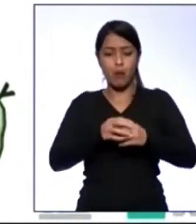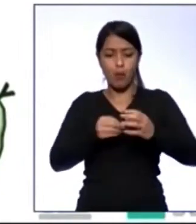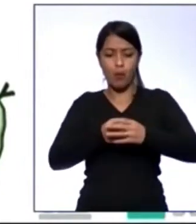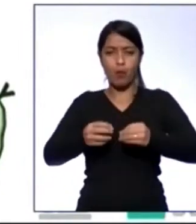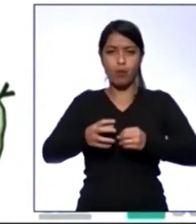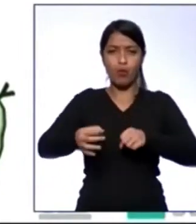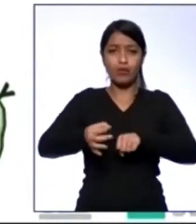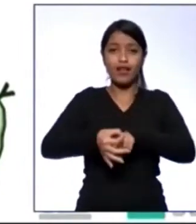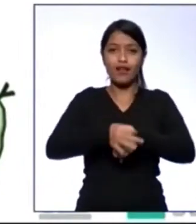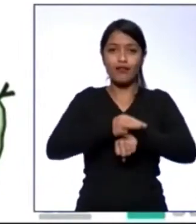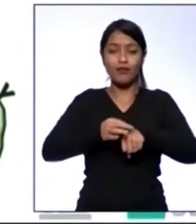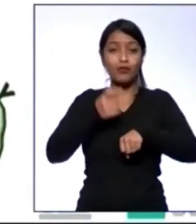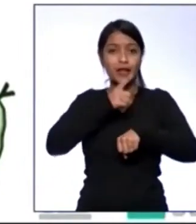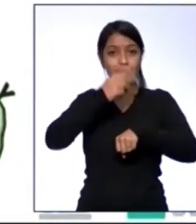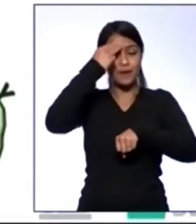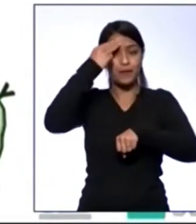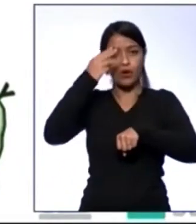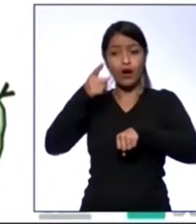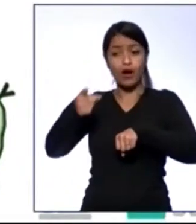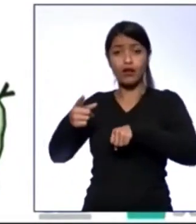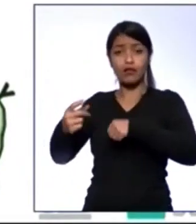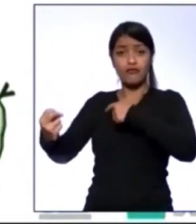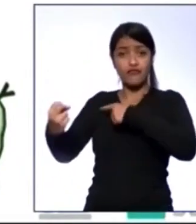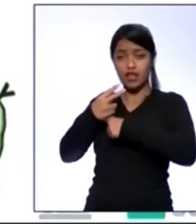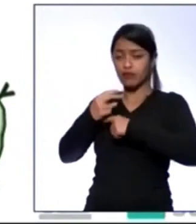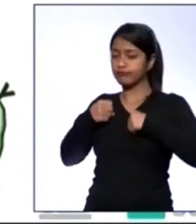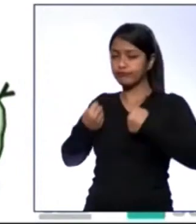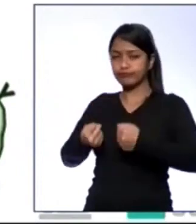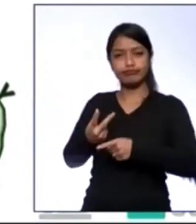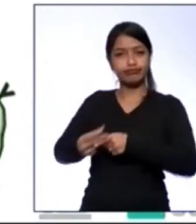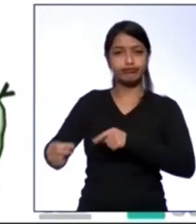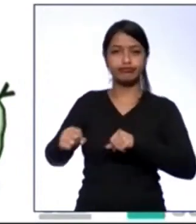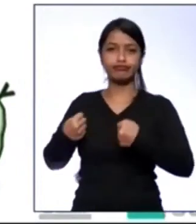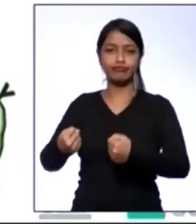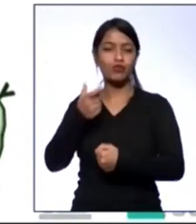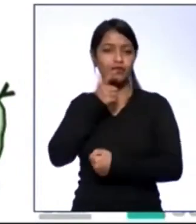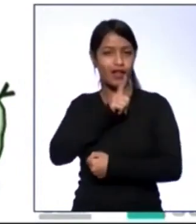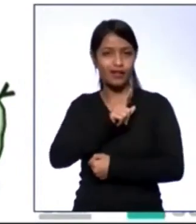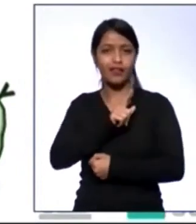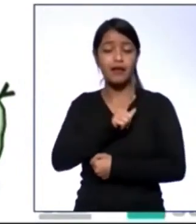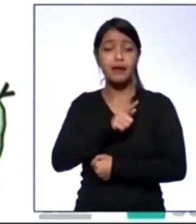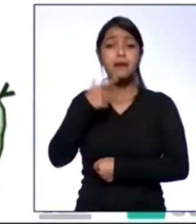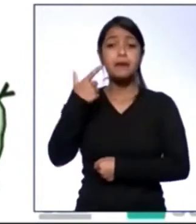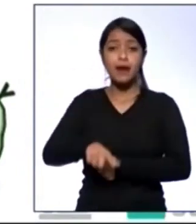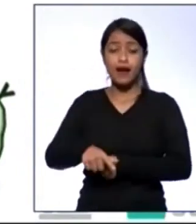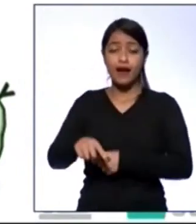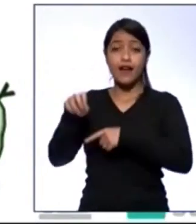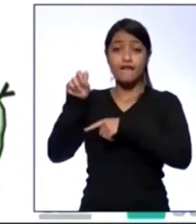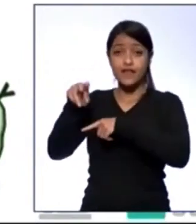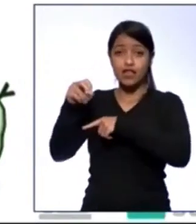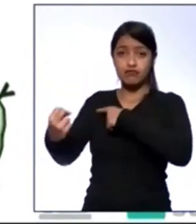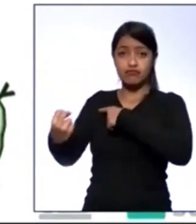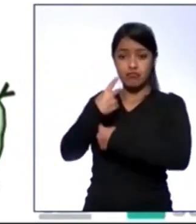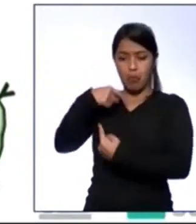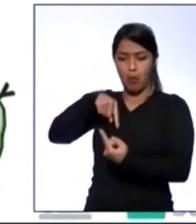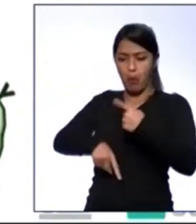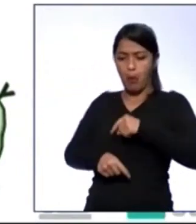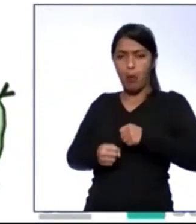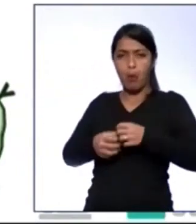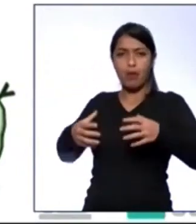para prevenir doenças. É para evitar o aparecimento e a transmissão dessa doença na